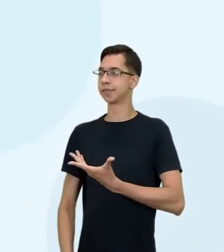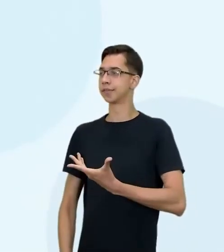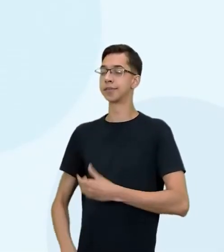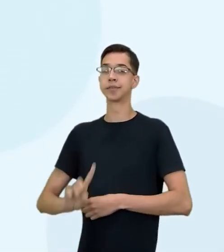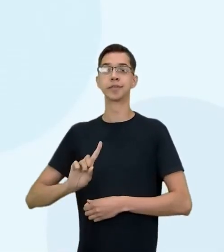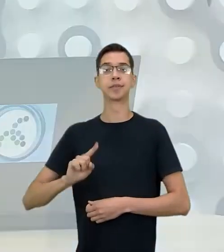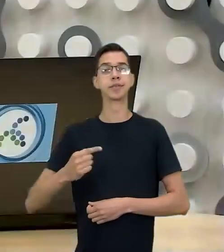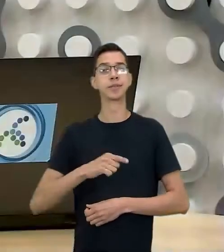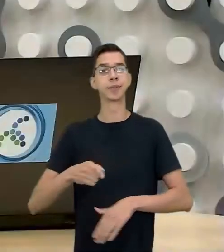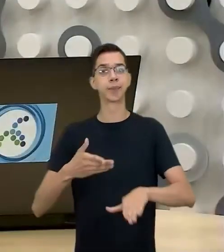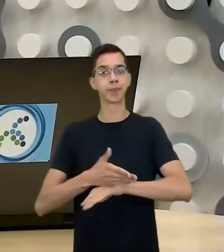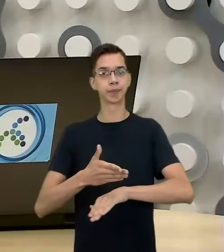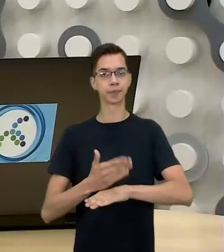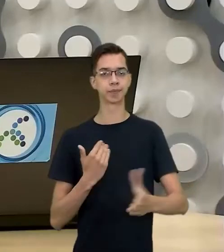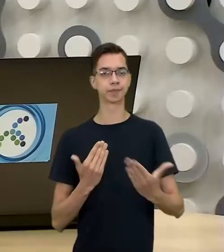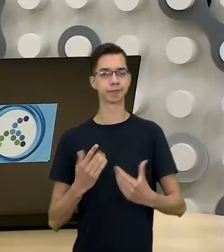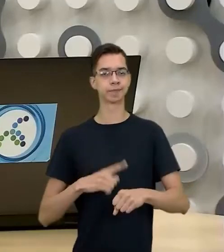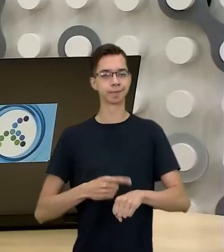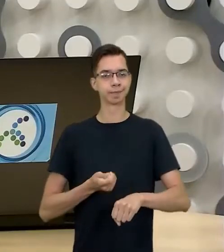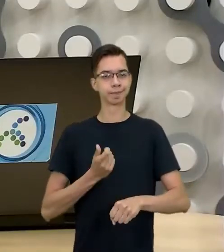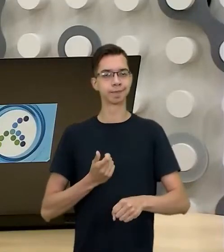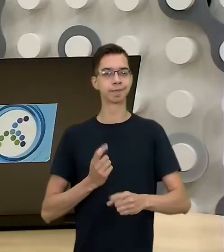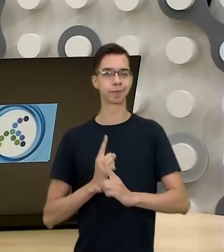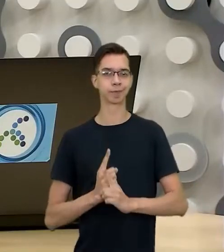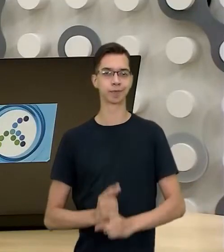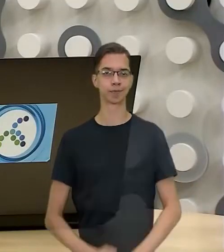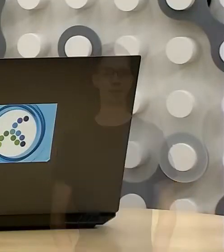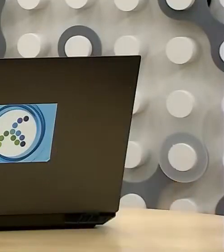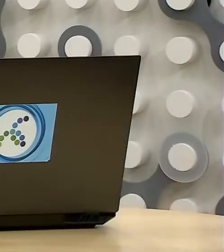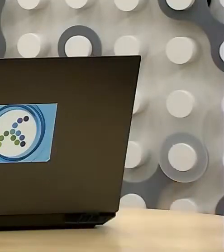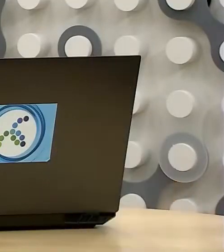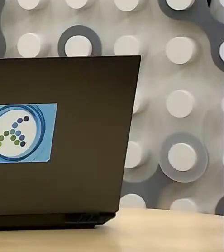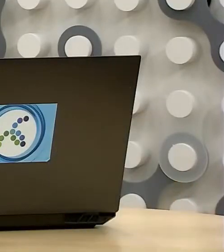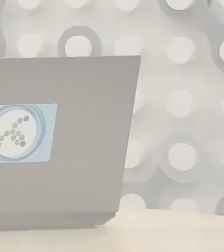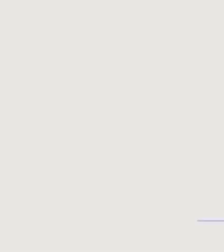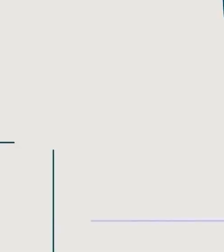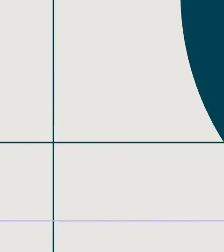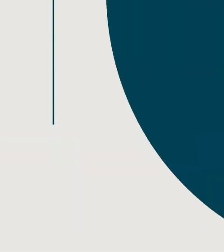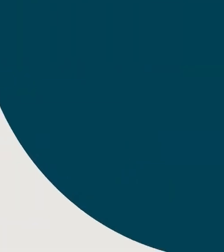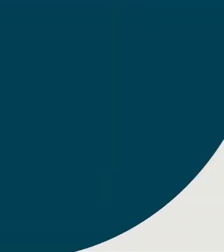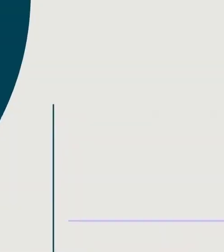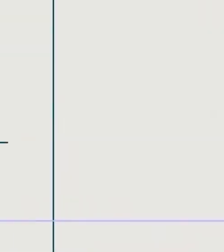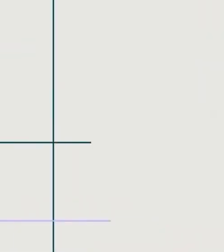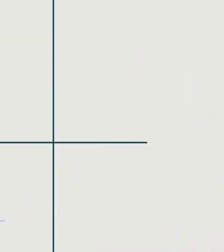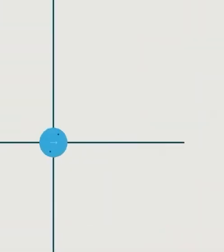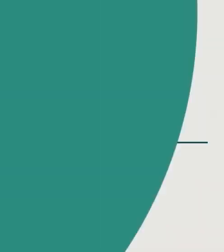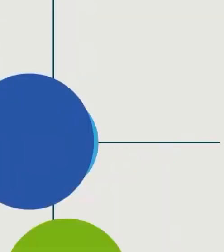gente. Então, até daqui a pouco.